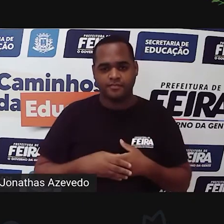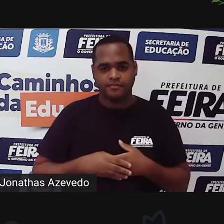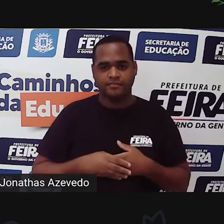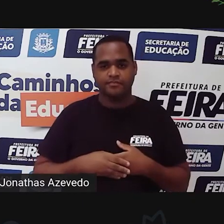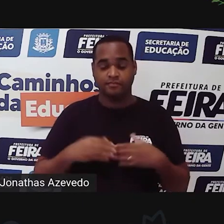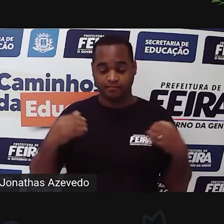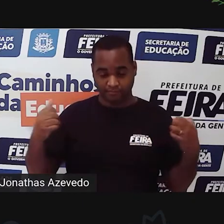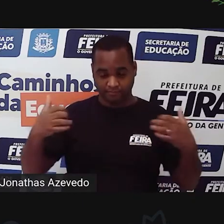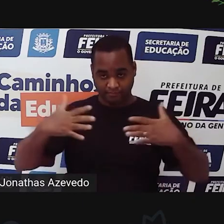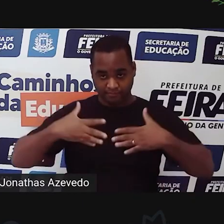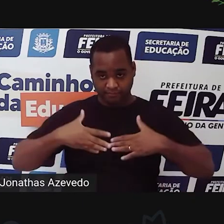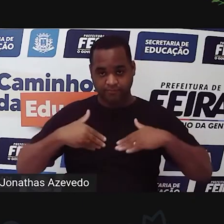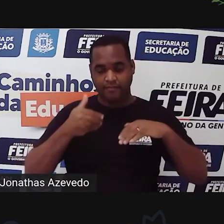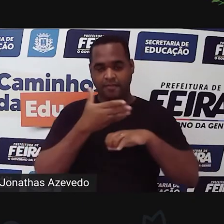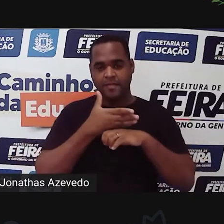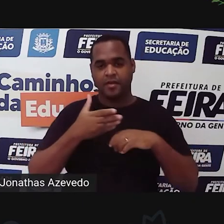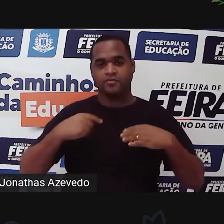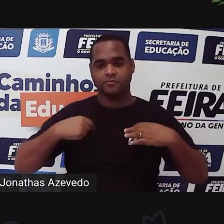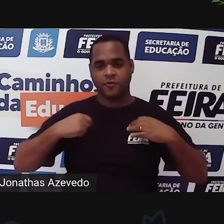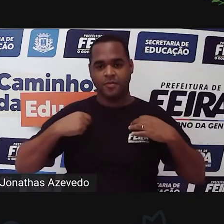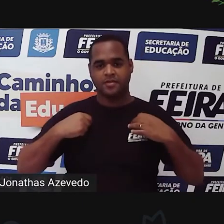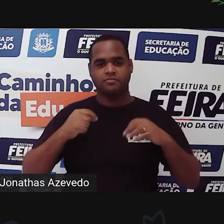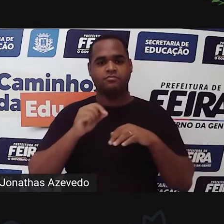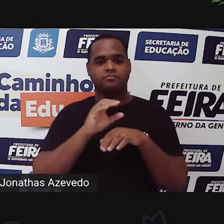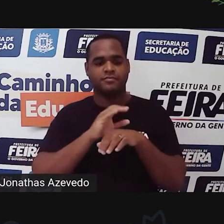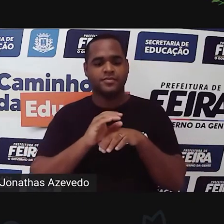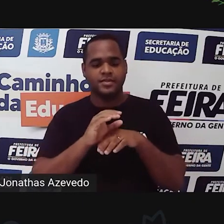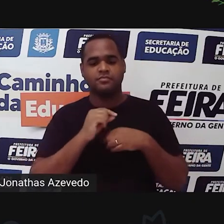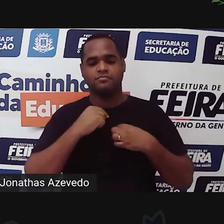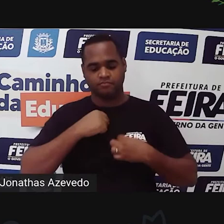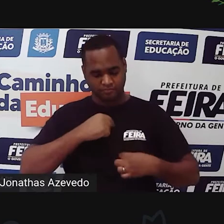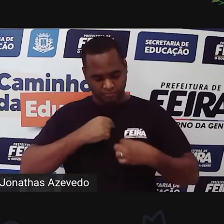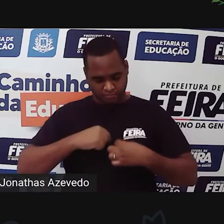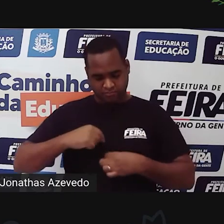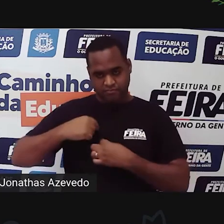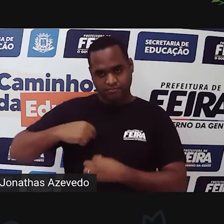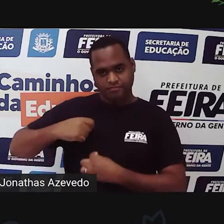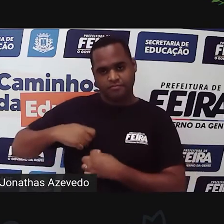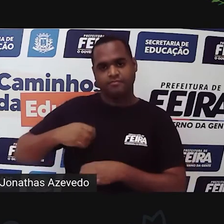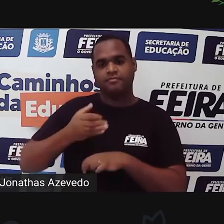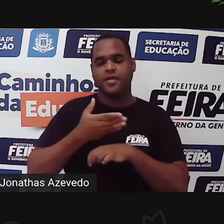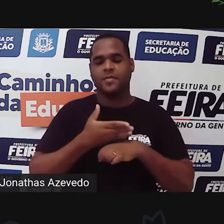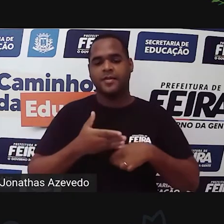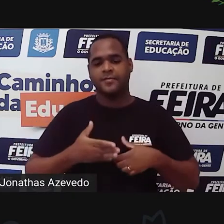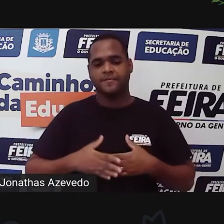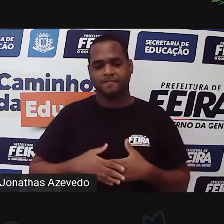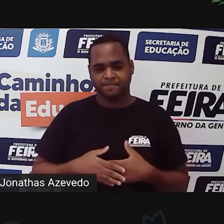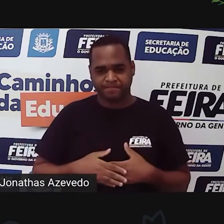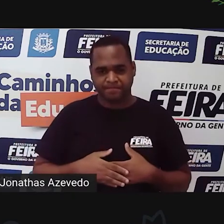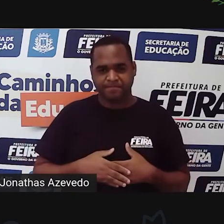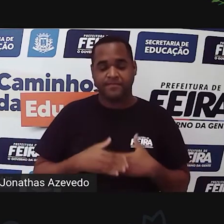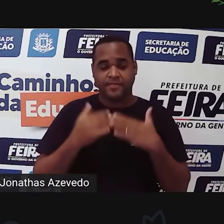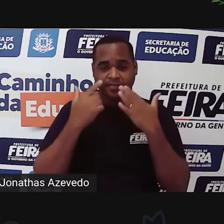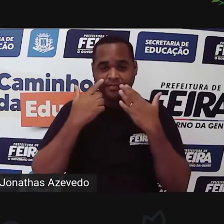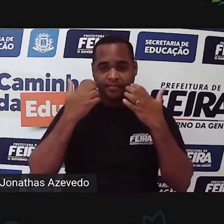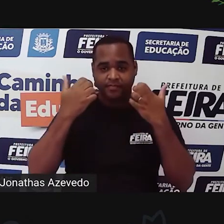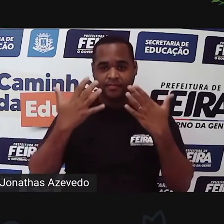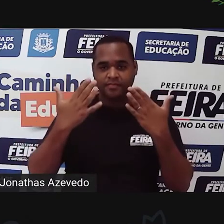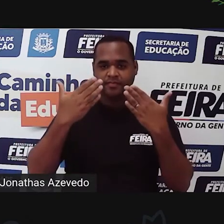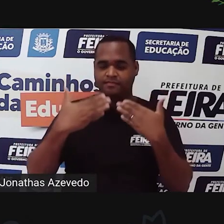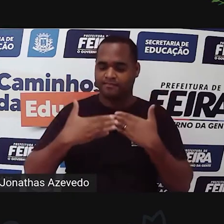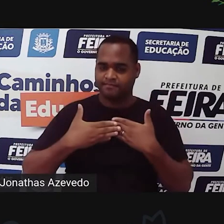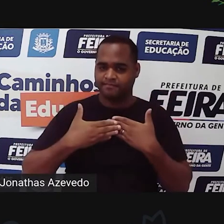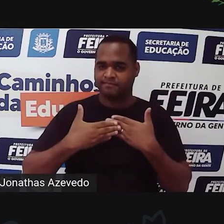jaleco branco sobre uma camisa cinza e listras brancas. E vamos lá, galera, vamos dar